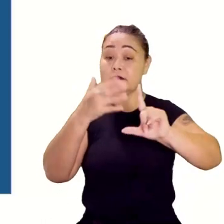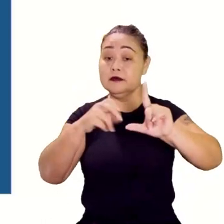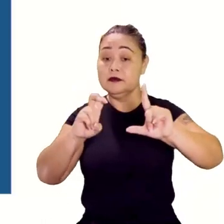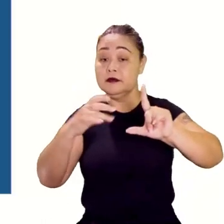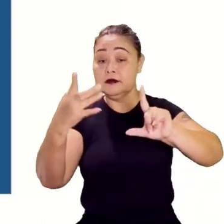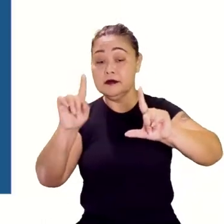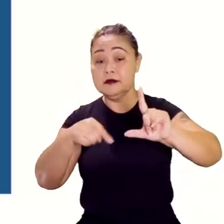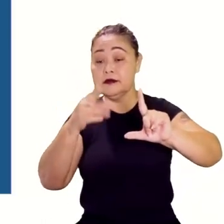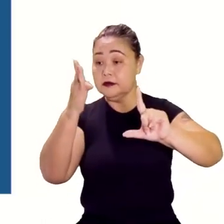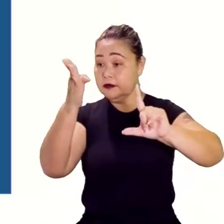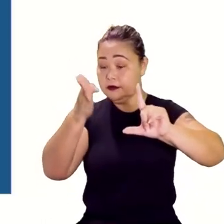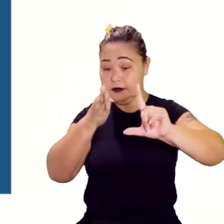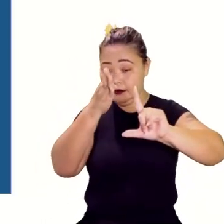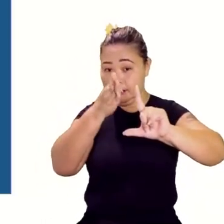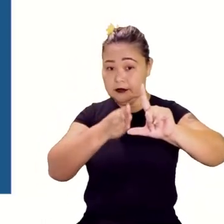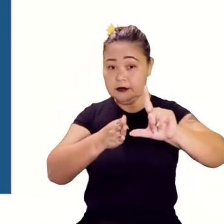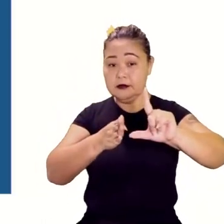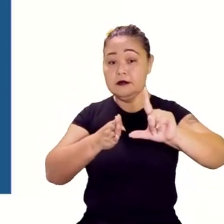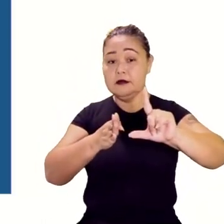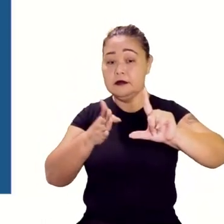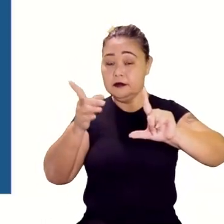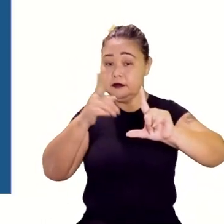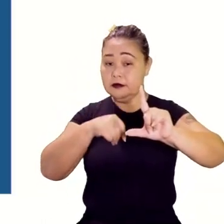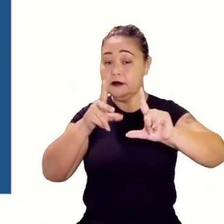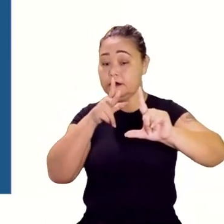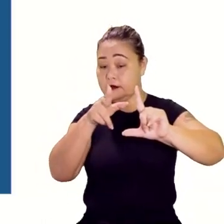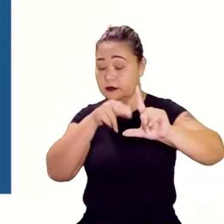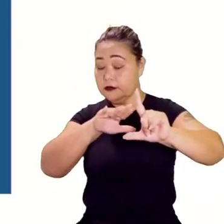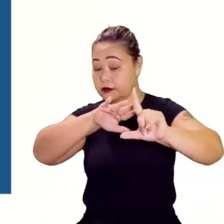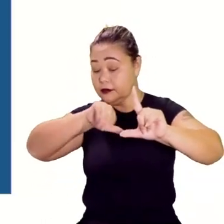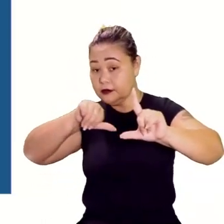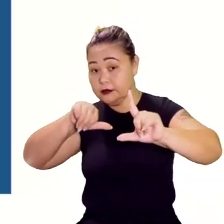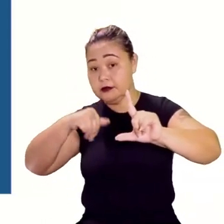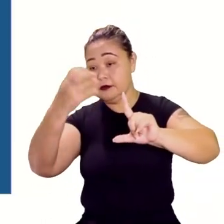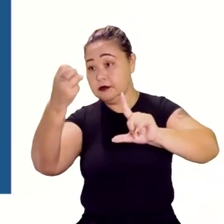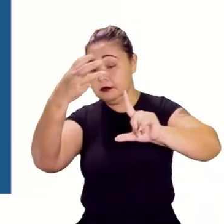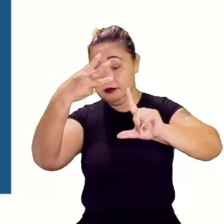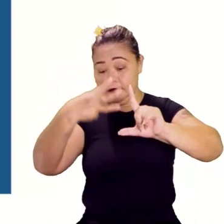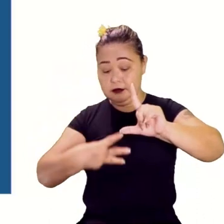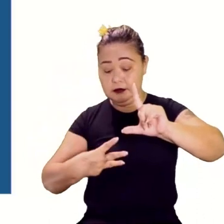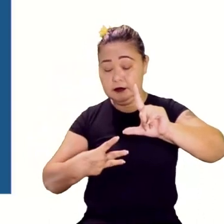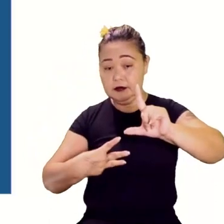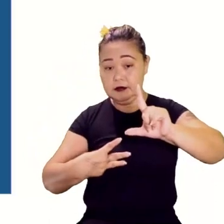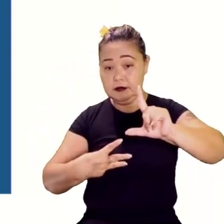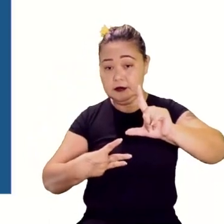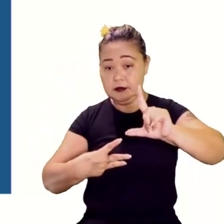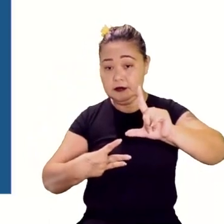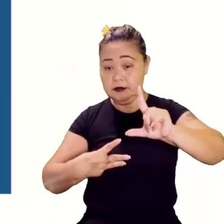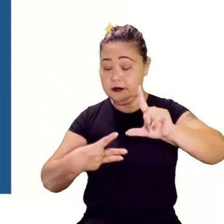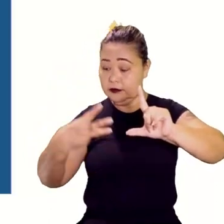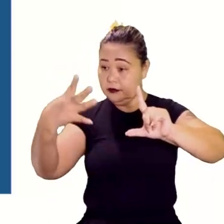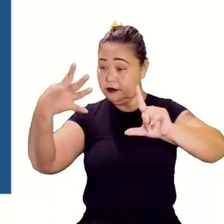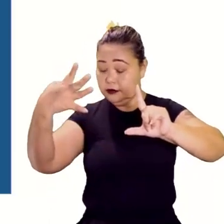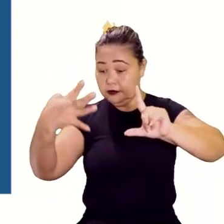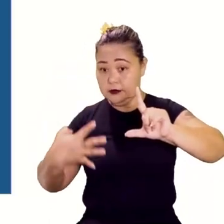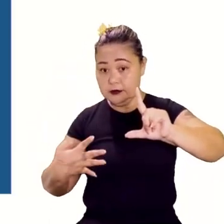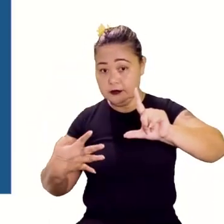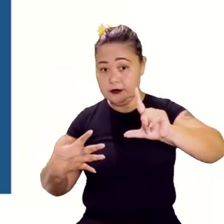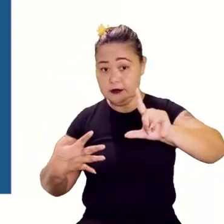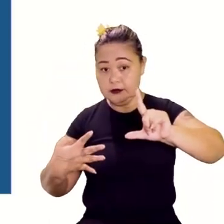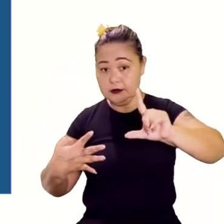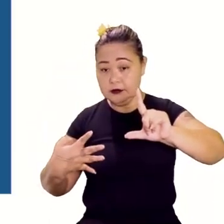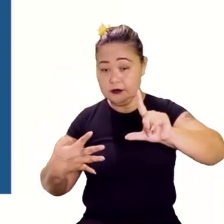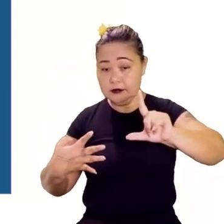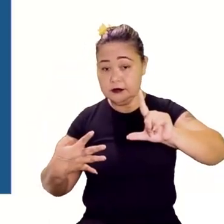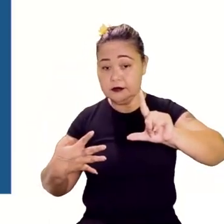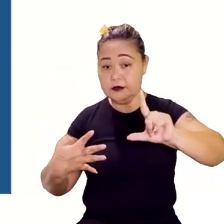aquela... consequência, né? Se base e logaritmando são iguais, os resultados nos dão como o expoente. Então, o